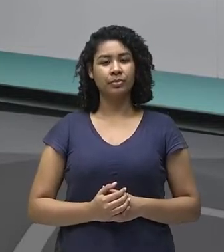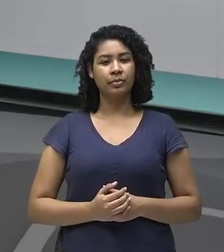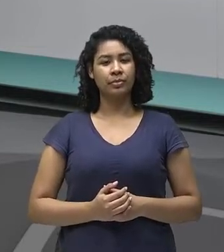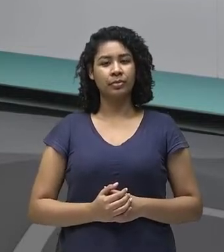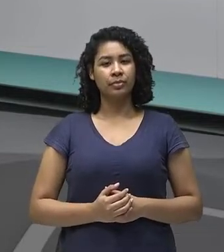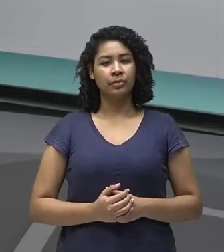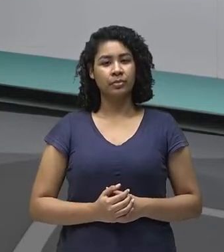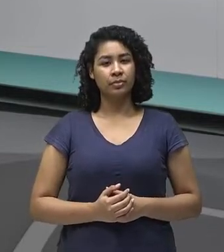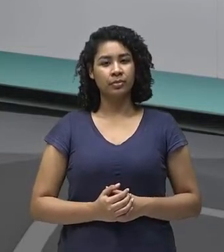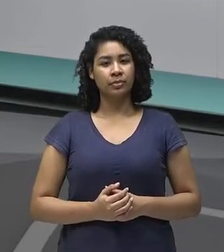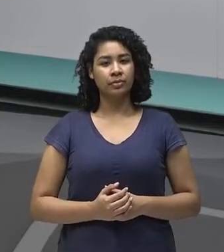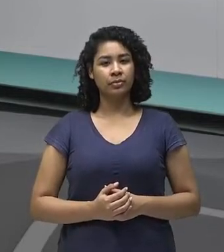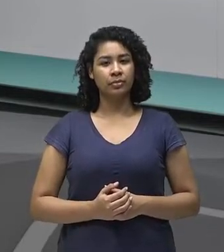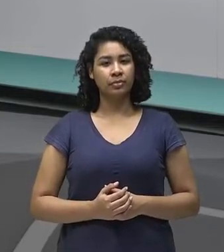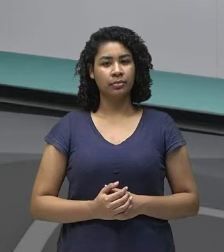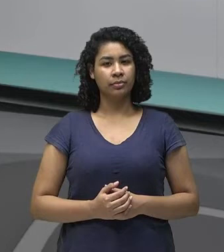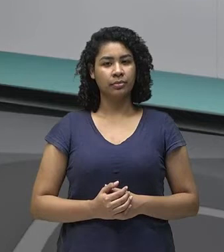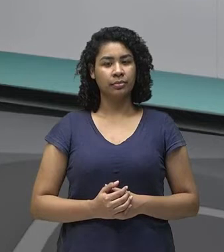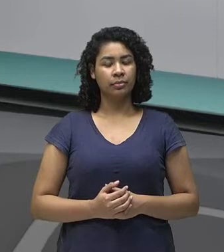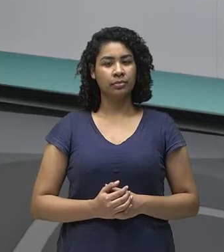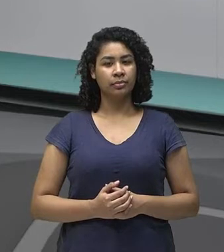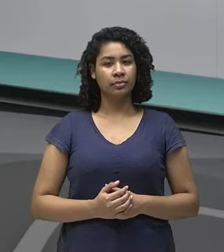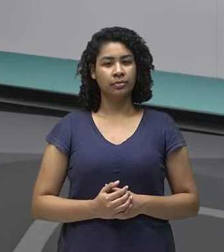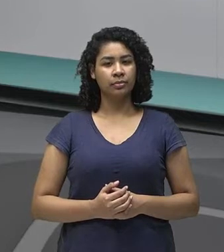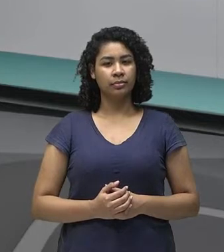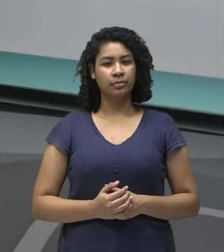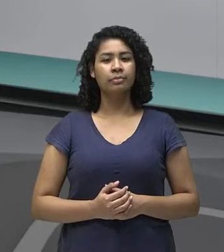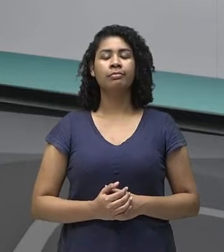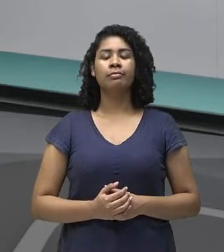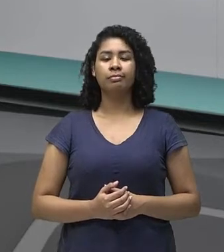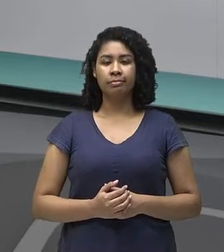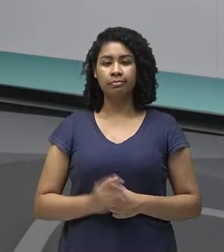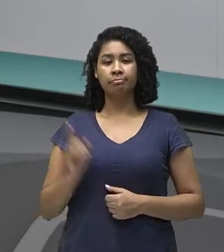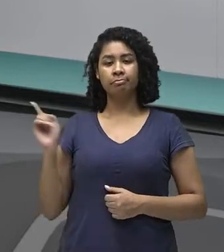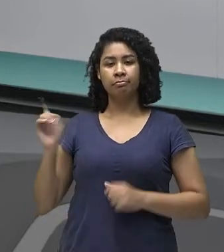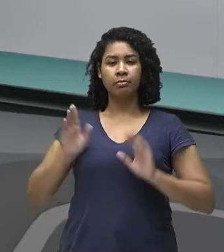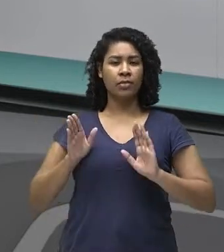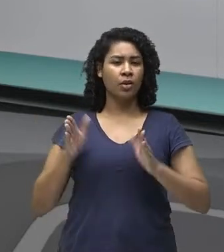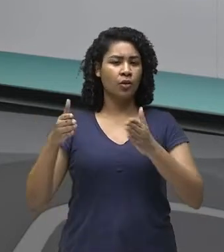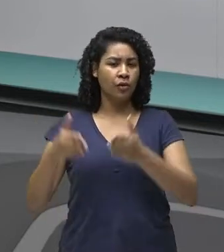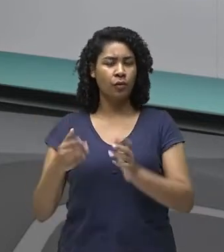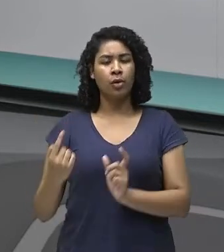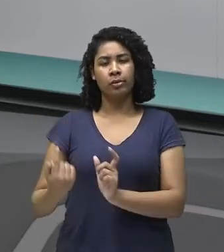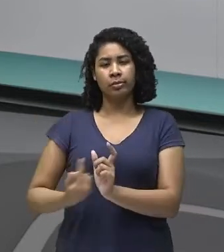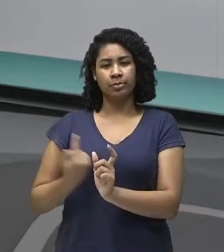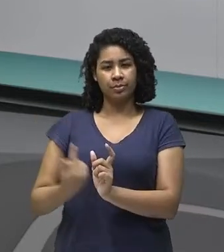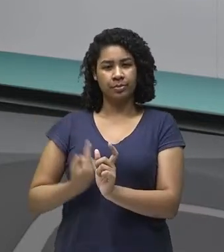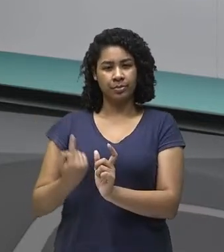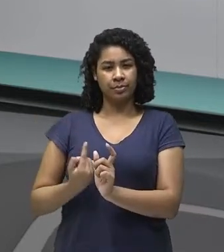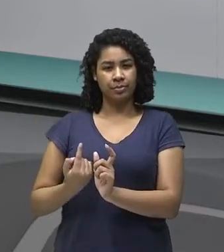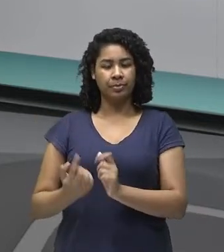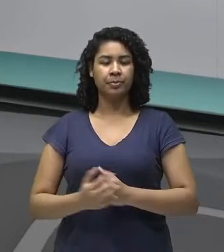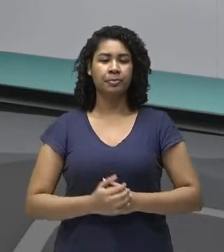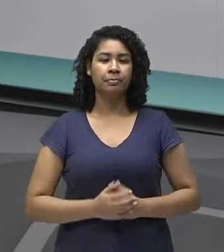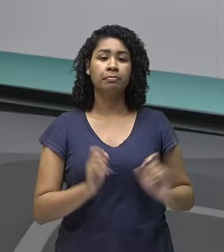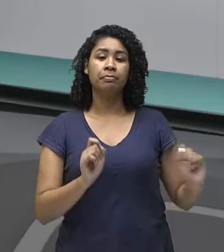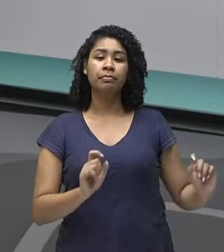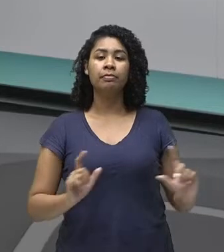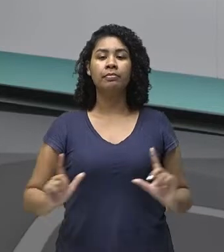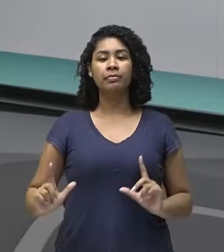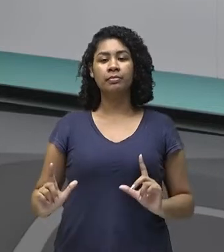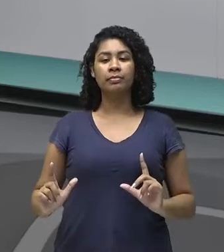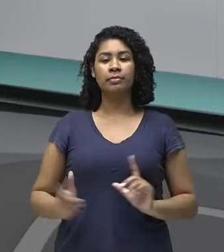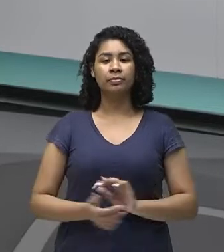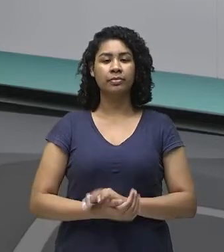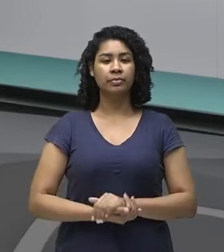it are only for the singular. São somente para o singular. Ok? So, let's go ahead. Vamos